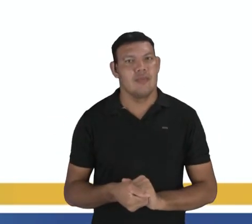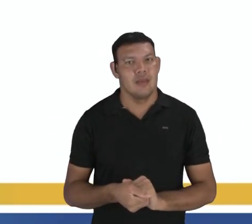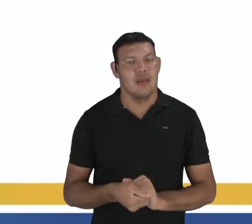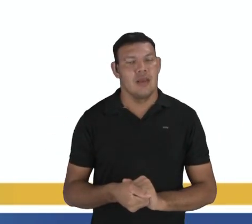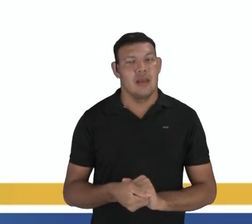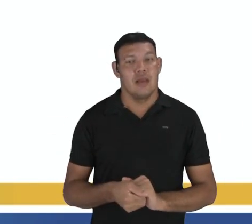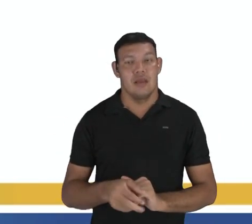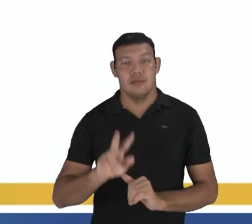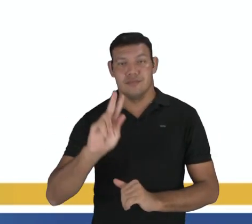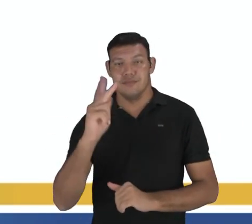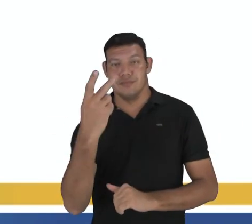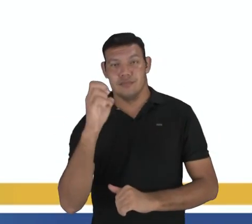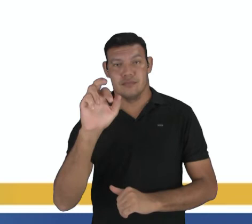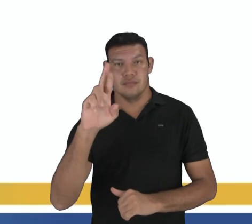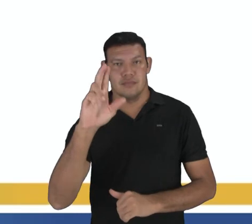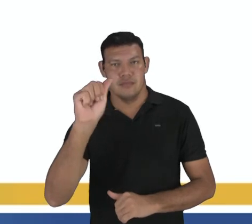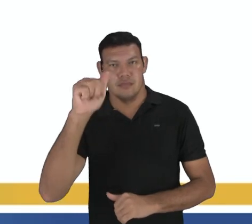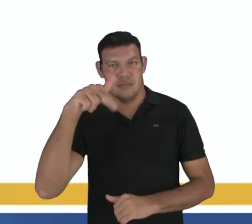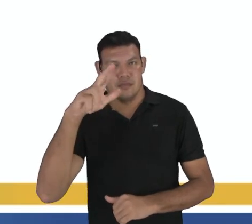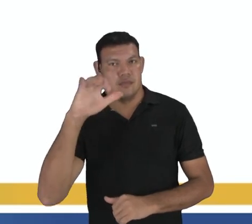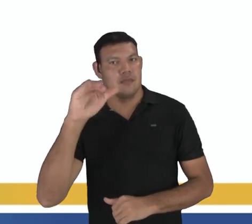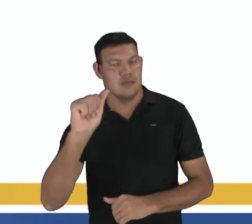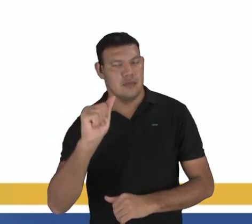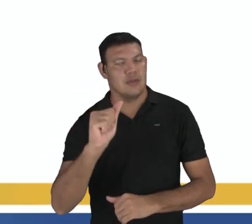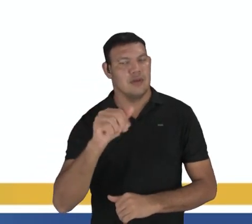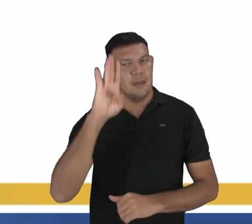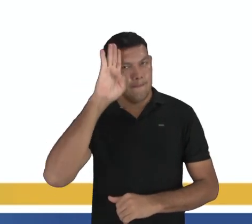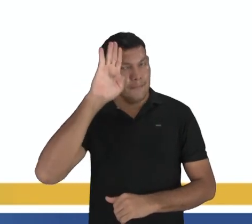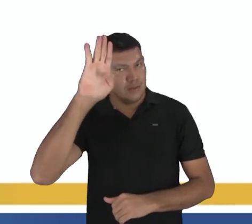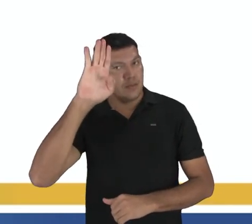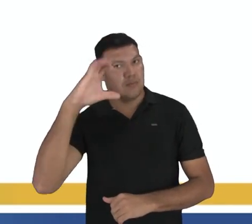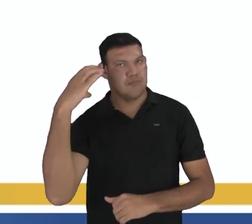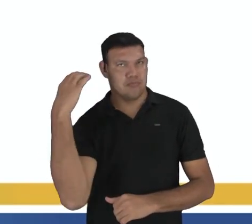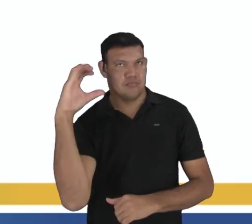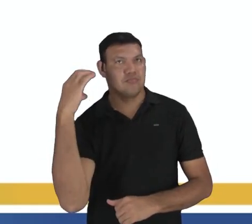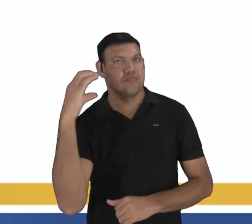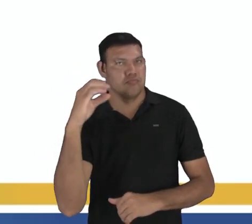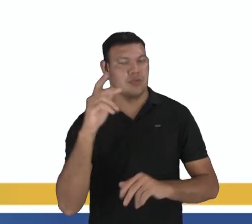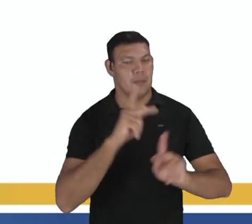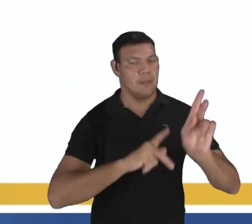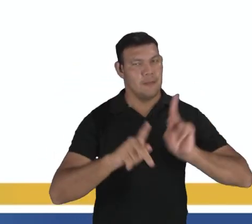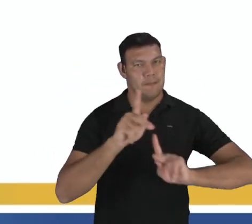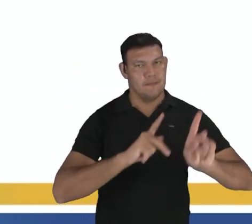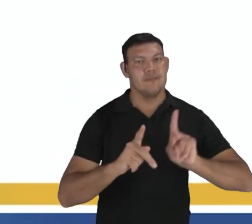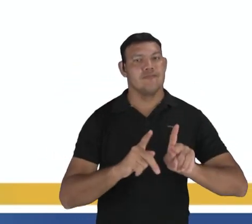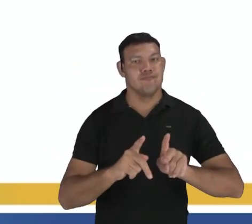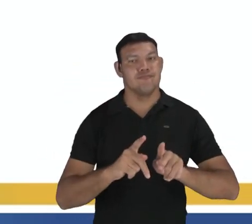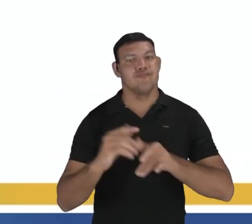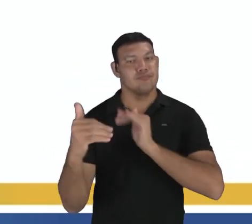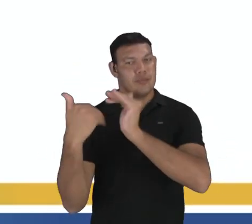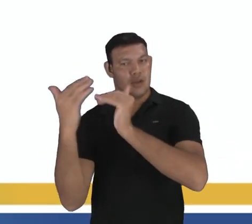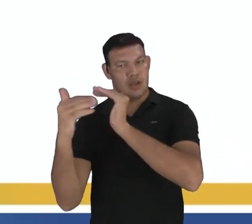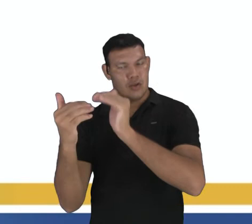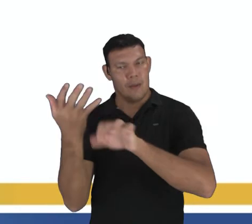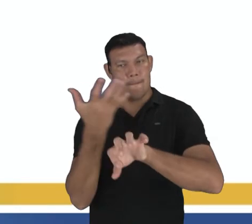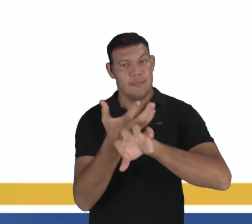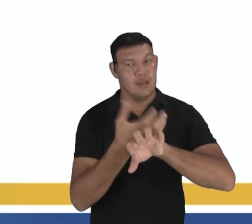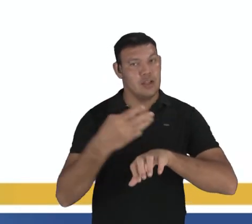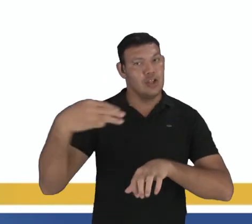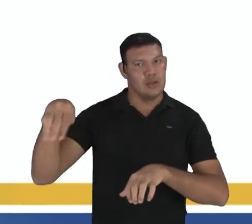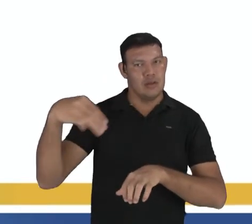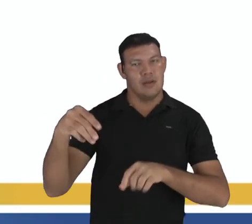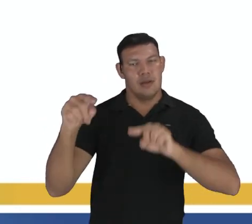gente tem aí a ciência como o principal legado dessas civilizações, né? Desenvolveram a matemática, né? Dividiram um círculo